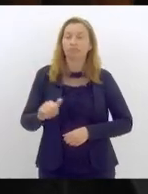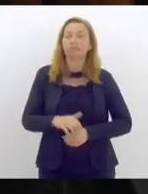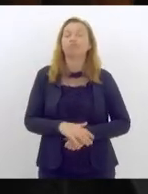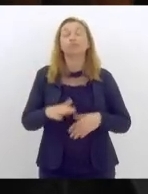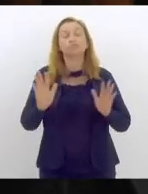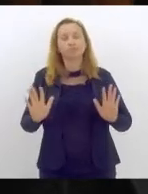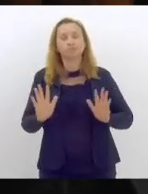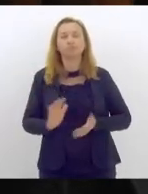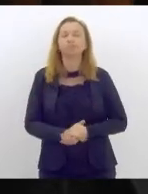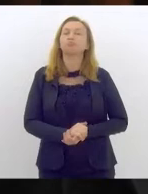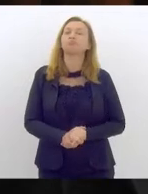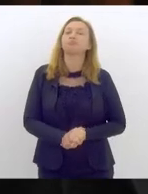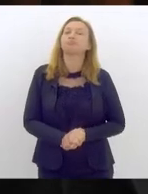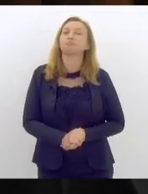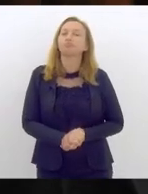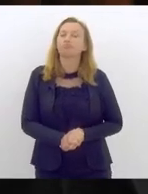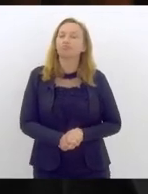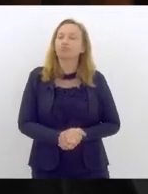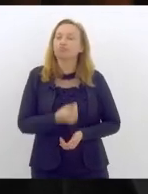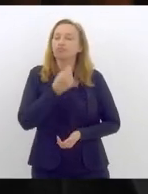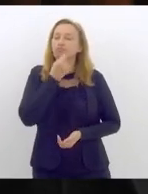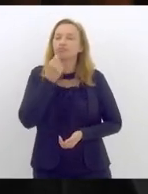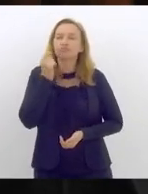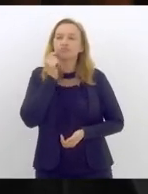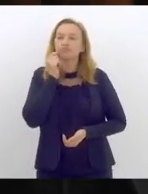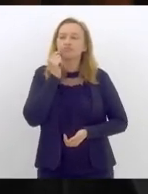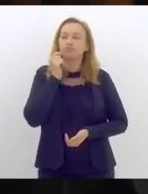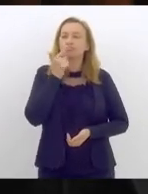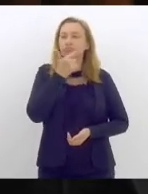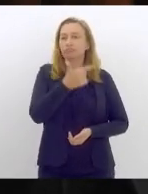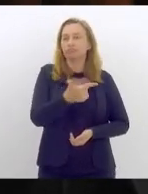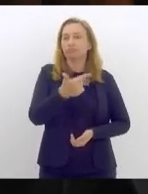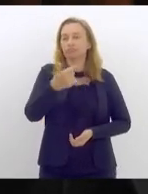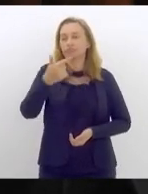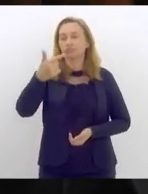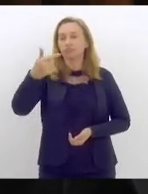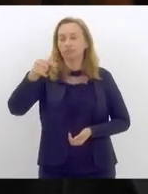olha em setembro de 2017